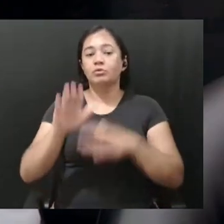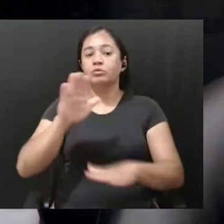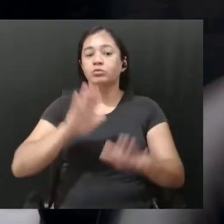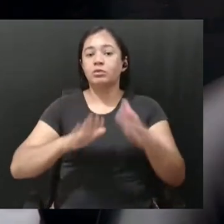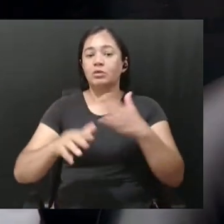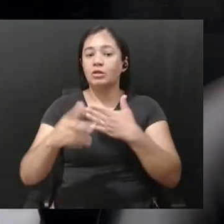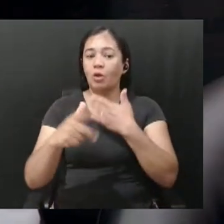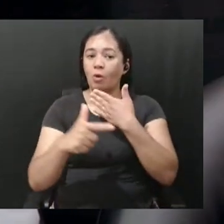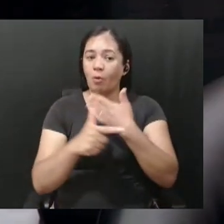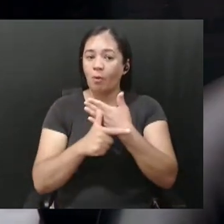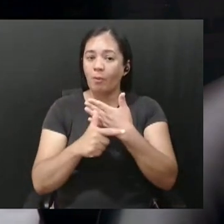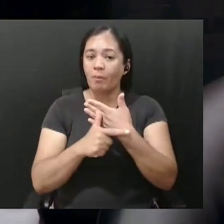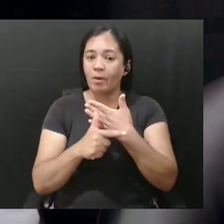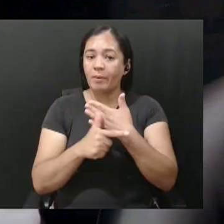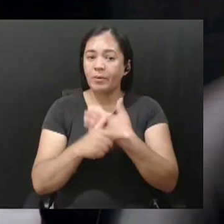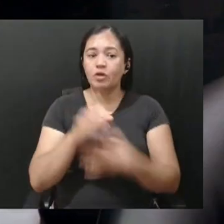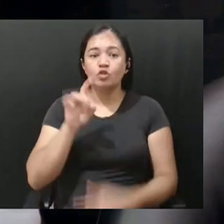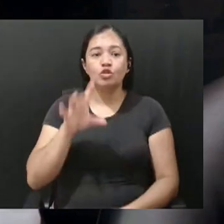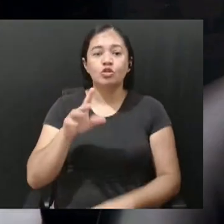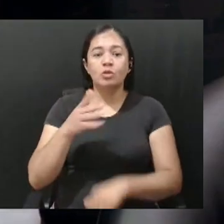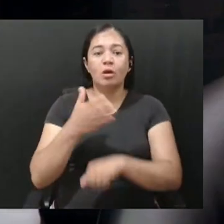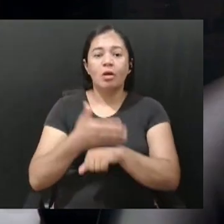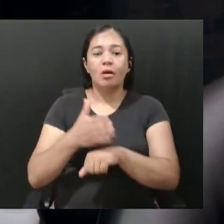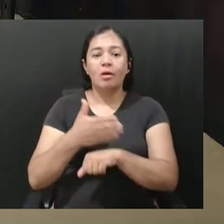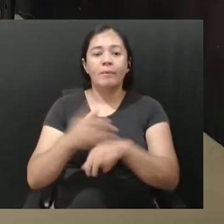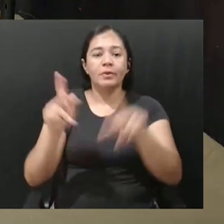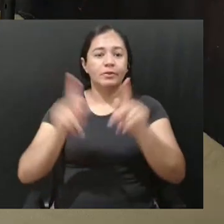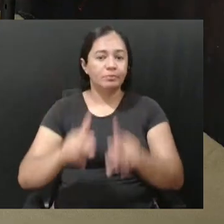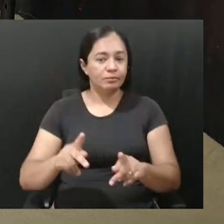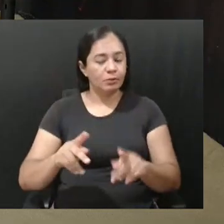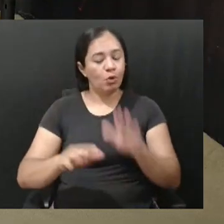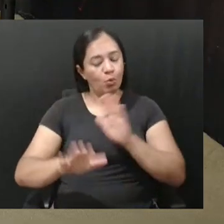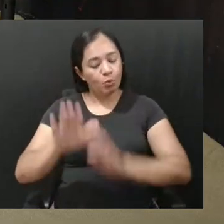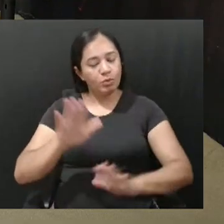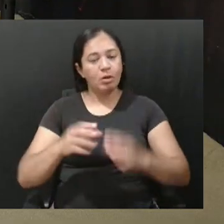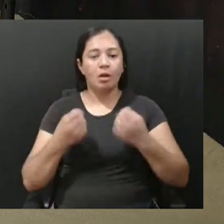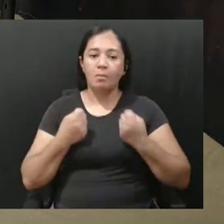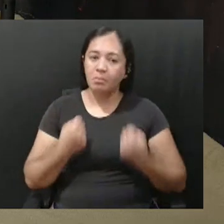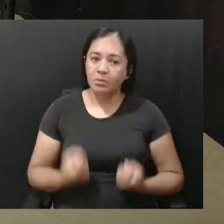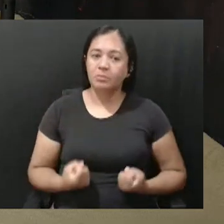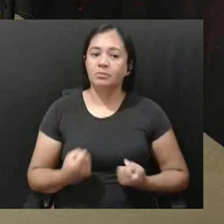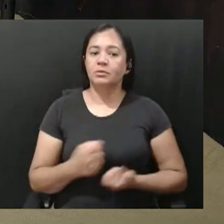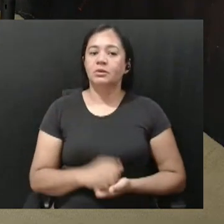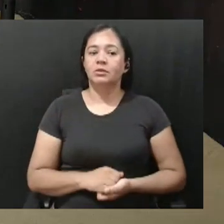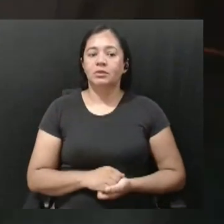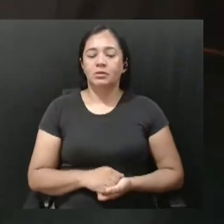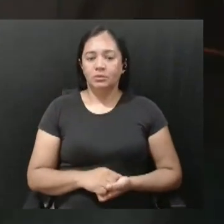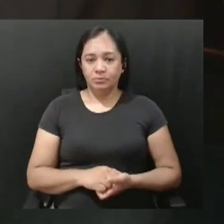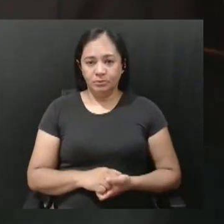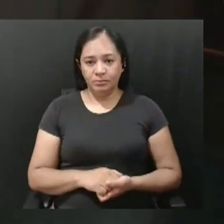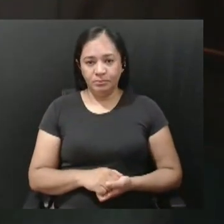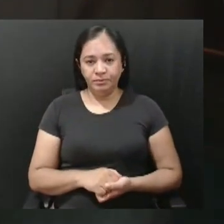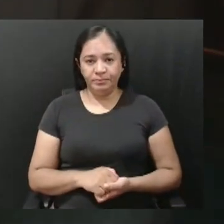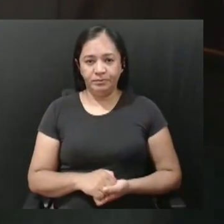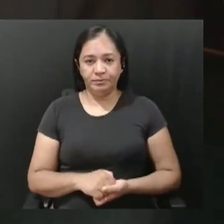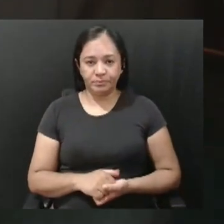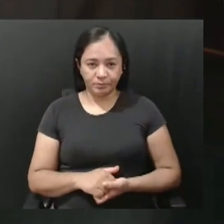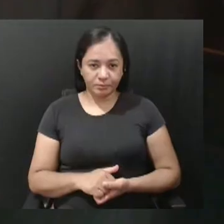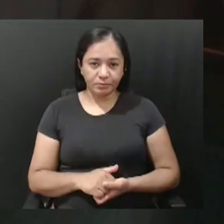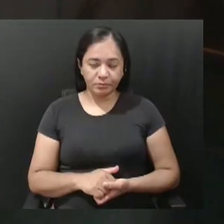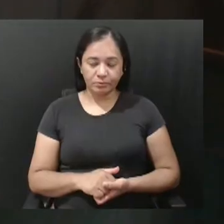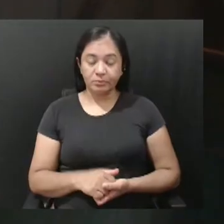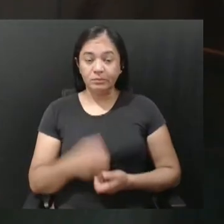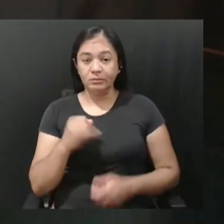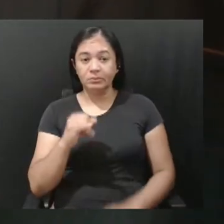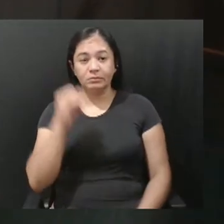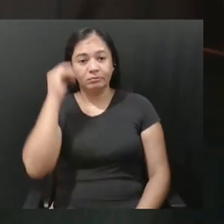o pacificador, né? poxa. Que aí fica pesado. É verdade mesmo, né? Se você parar para analisar, você vai curtir a festa, vai